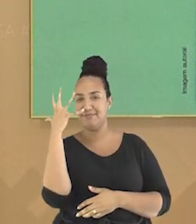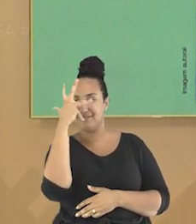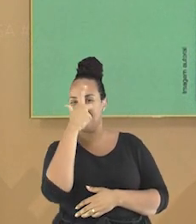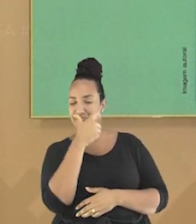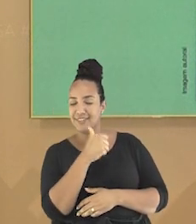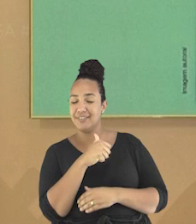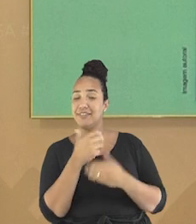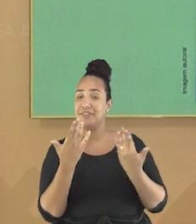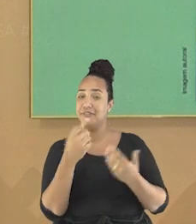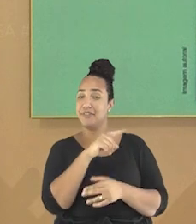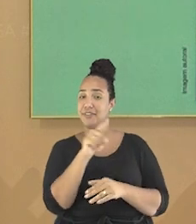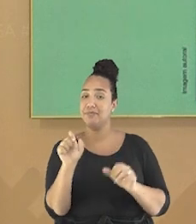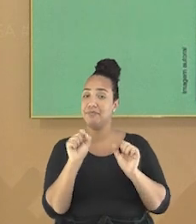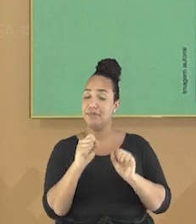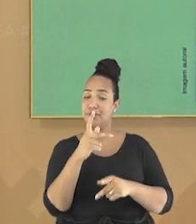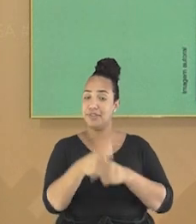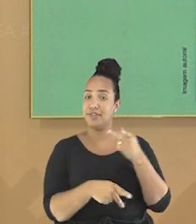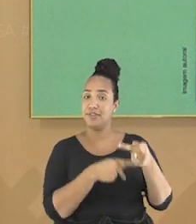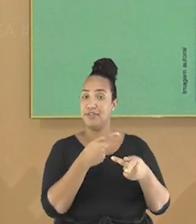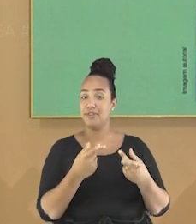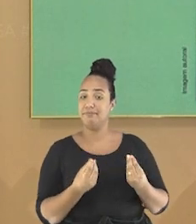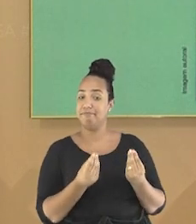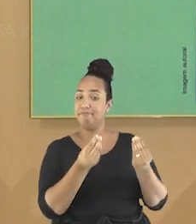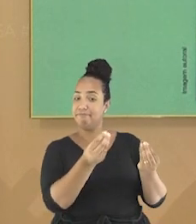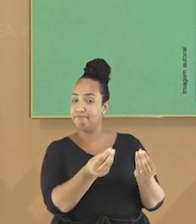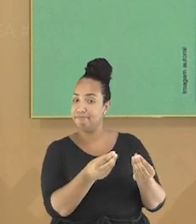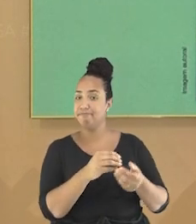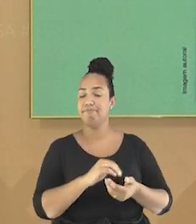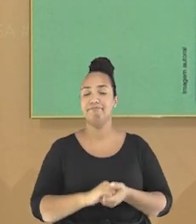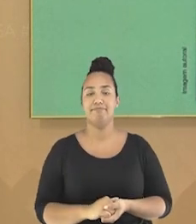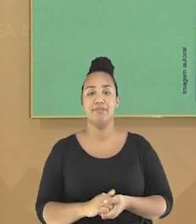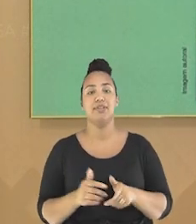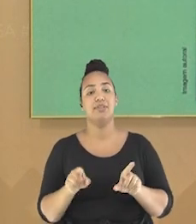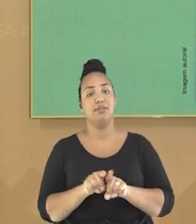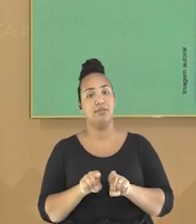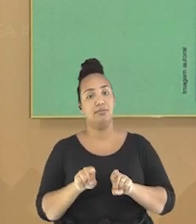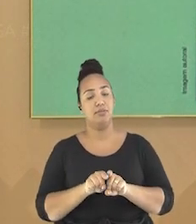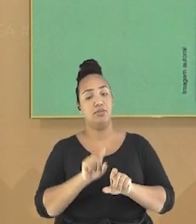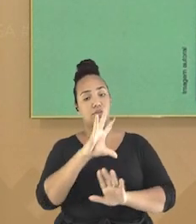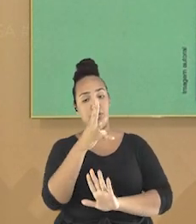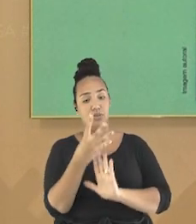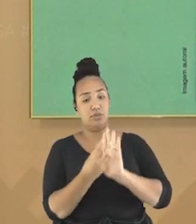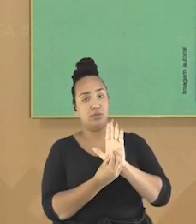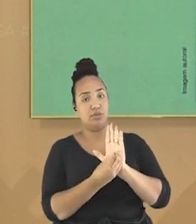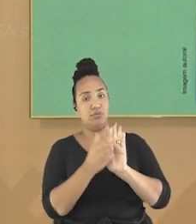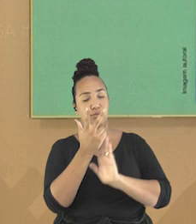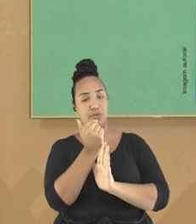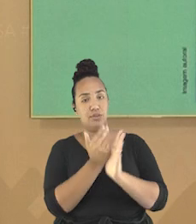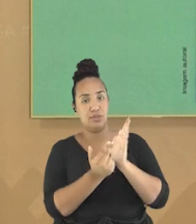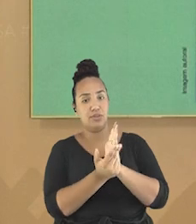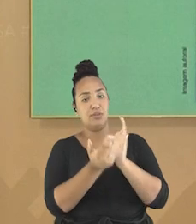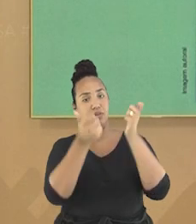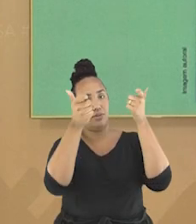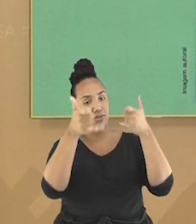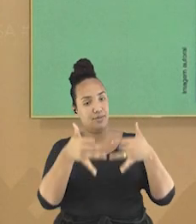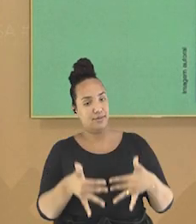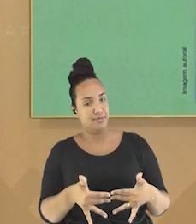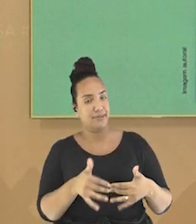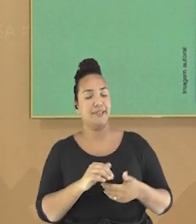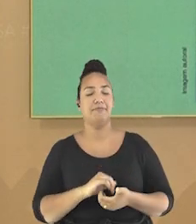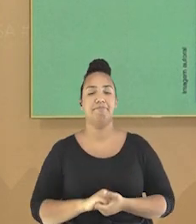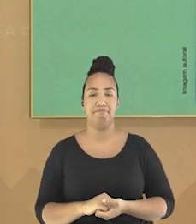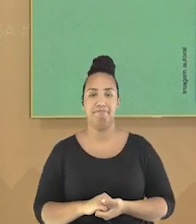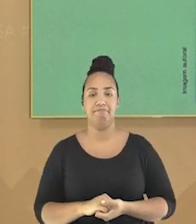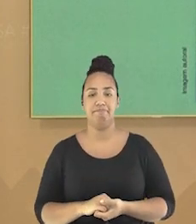bonito. E você pode até mesmo presentear alguém que você gosta e explicar o simbolismo dos traços e desenhos